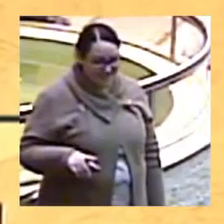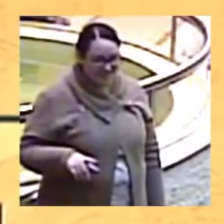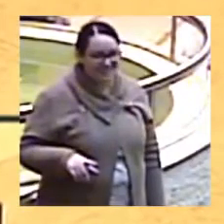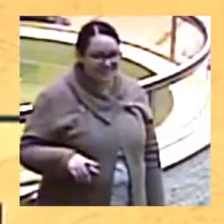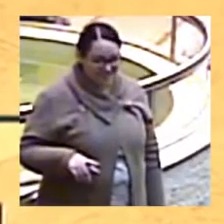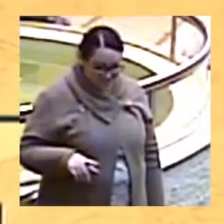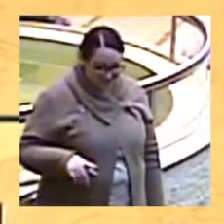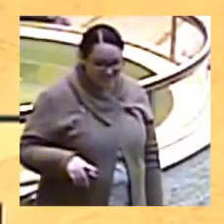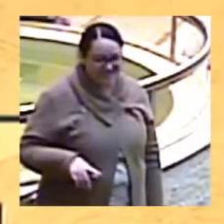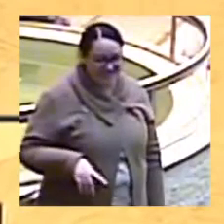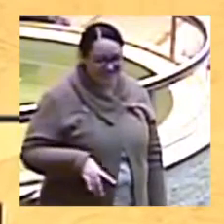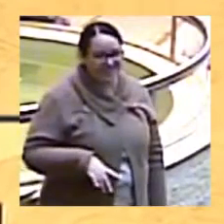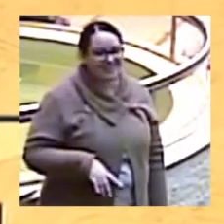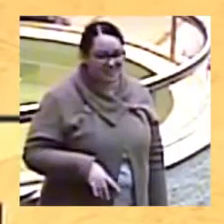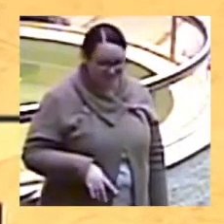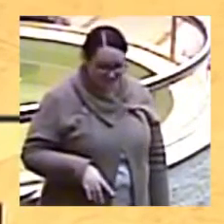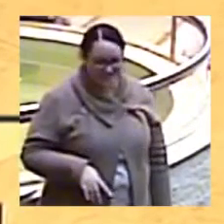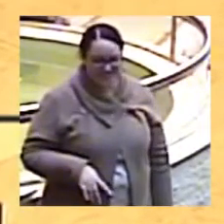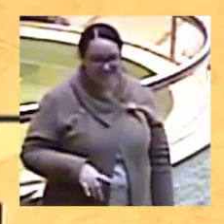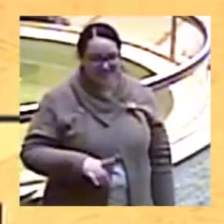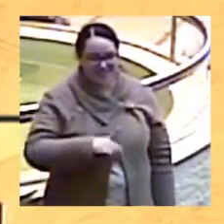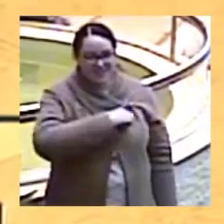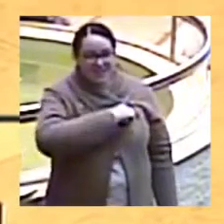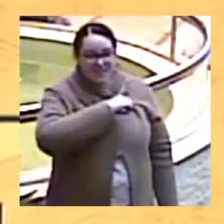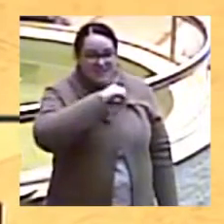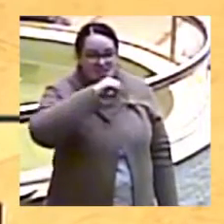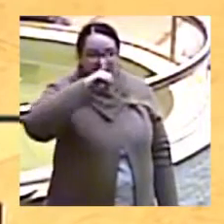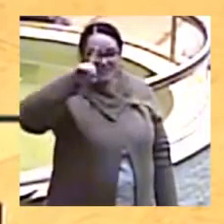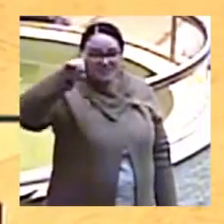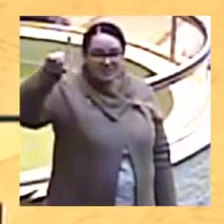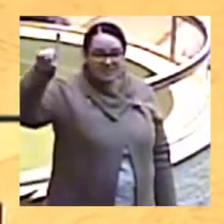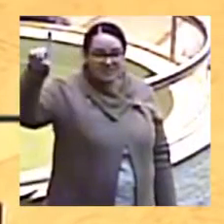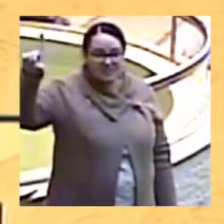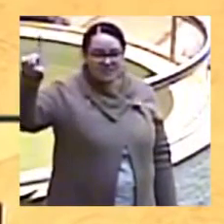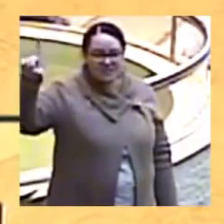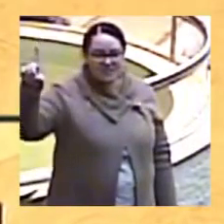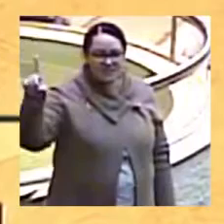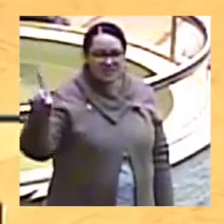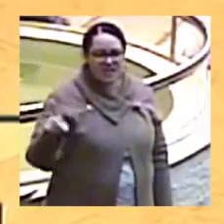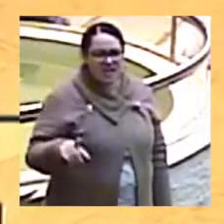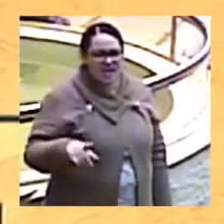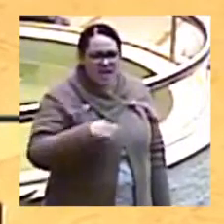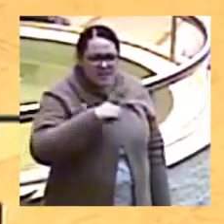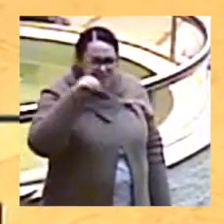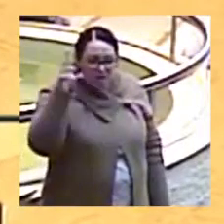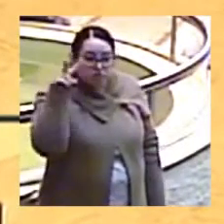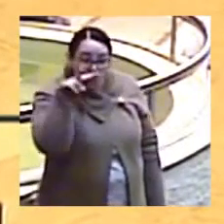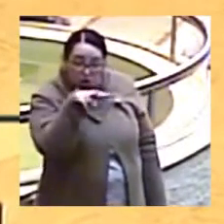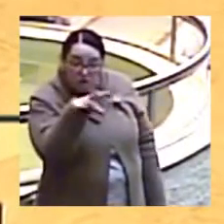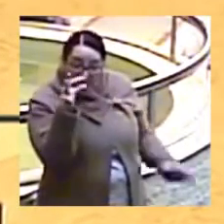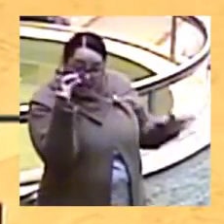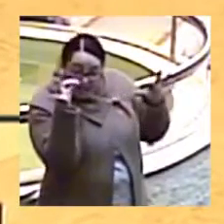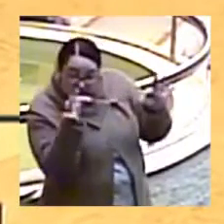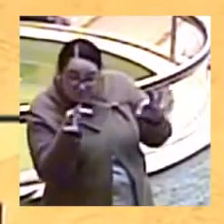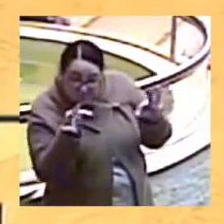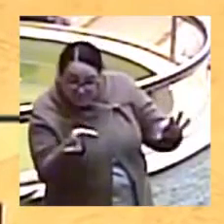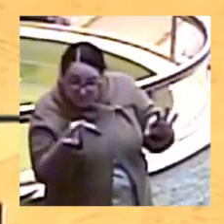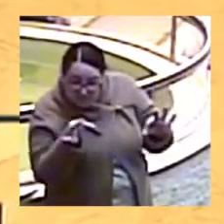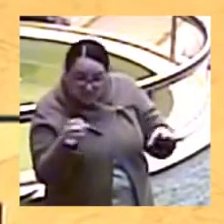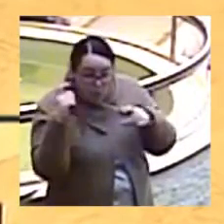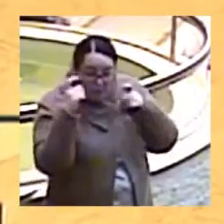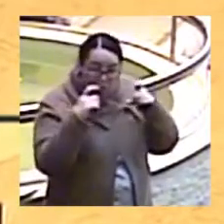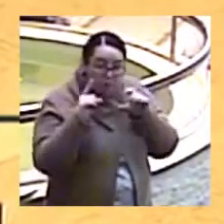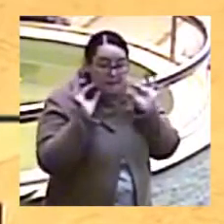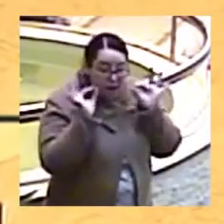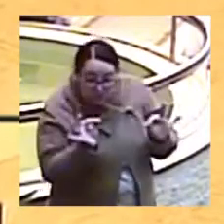direcionamento. Que Deus, ele não está, omisso, a história, da nossa sociedade. Que Deus, ele não